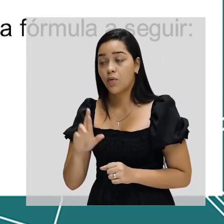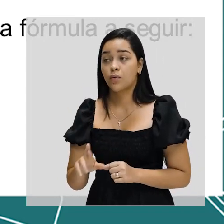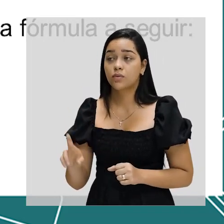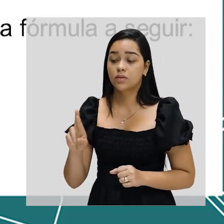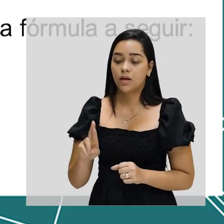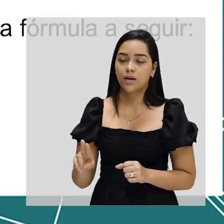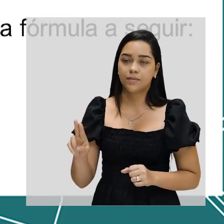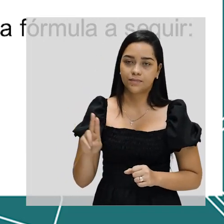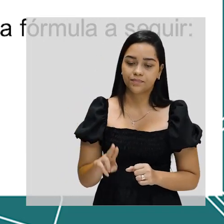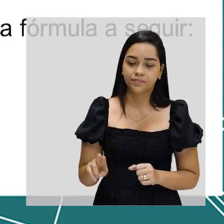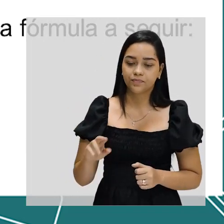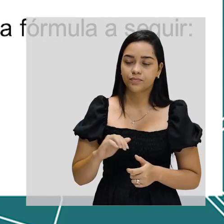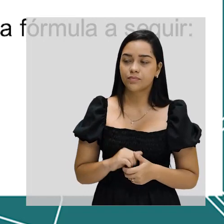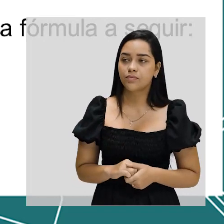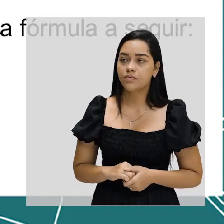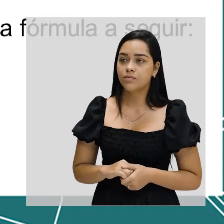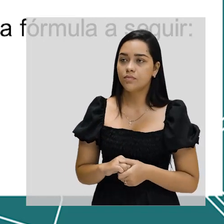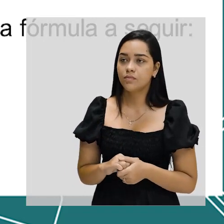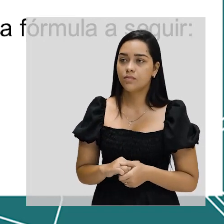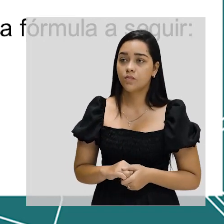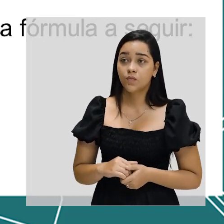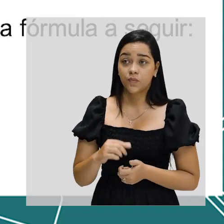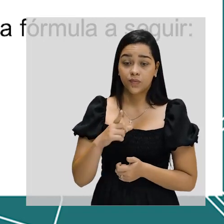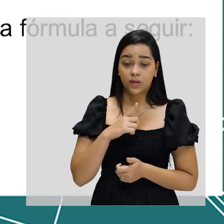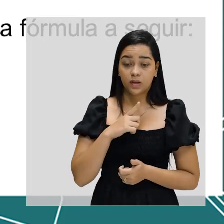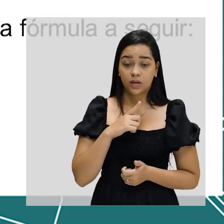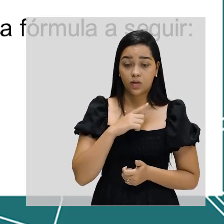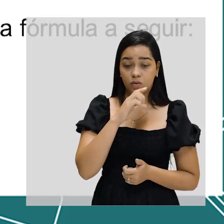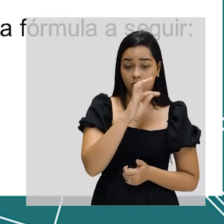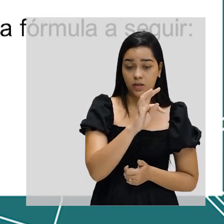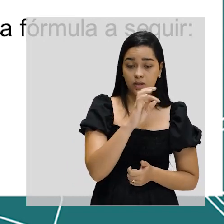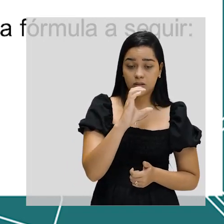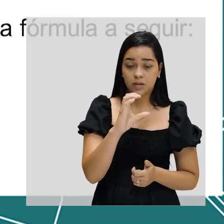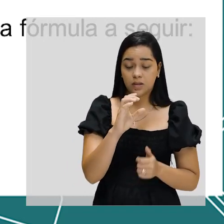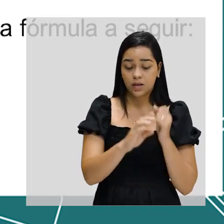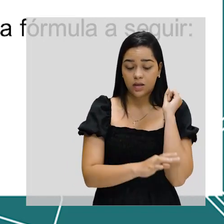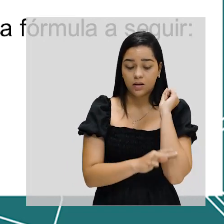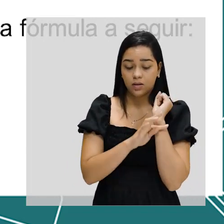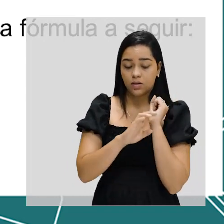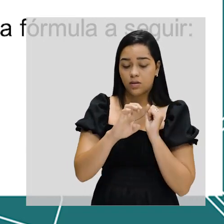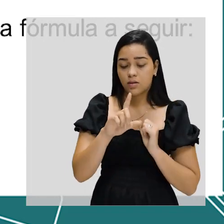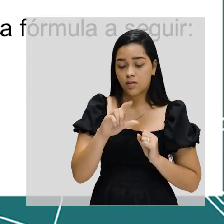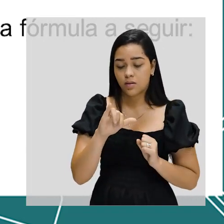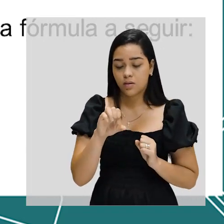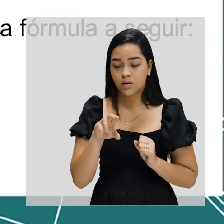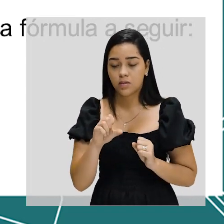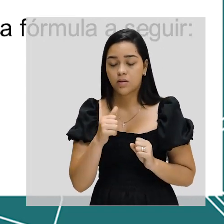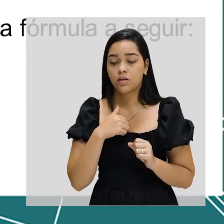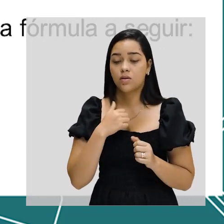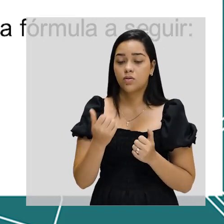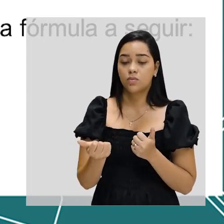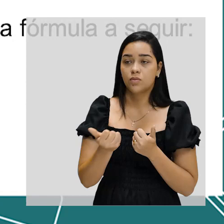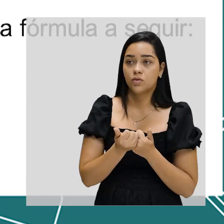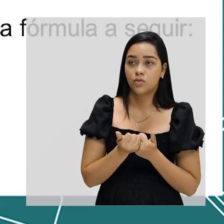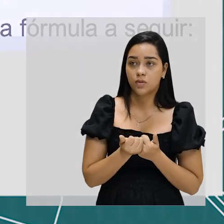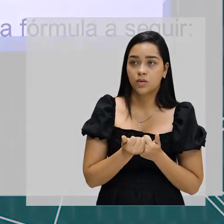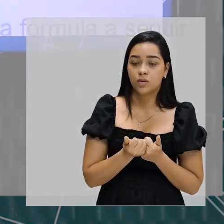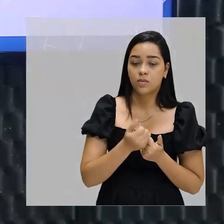turminha. Bom, onde tiver o TC, que é a temperatura Celsius, eu vou substituir